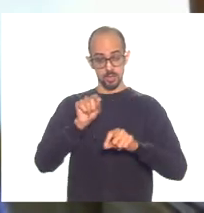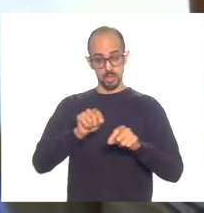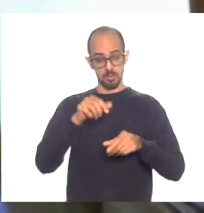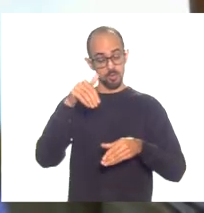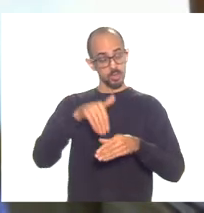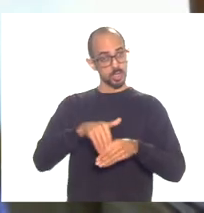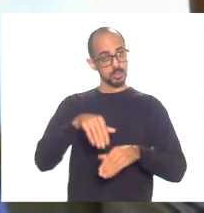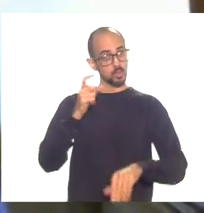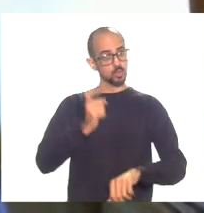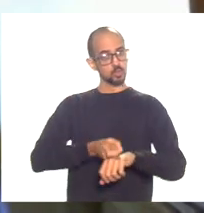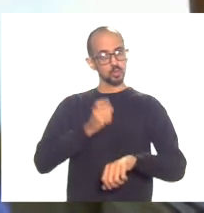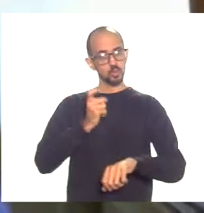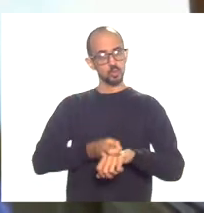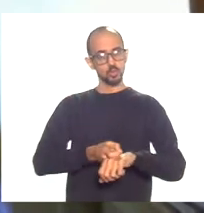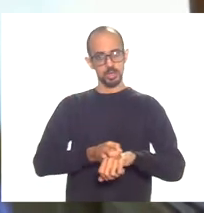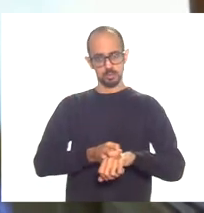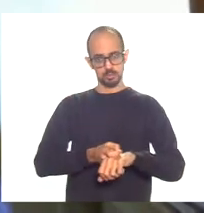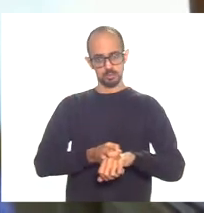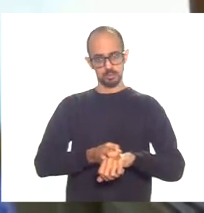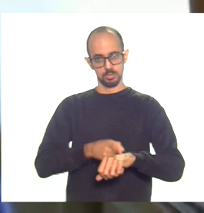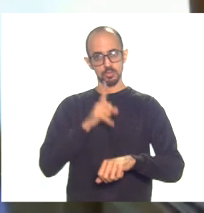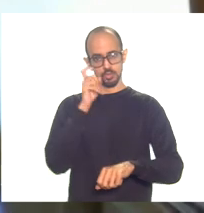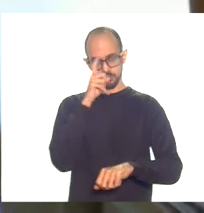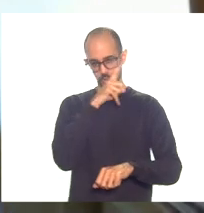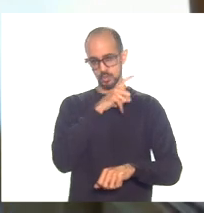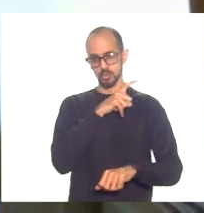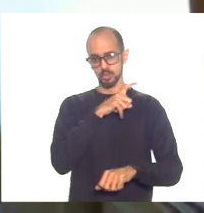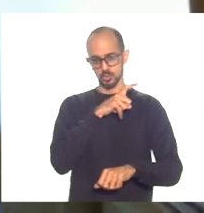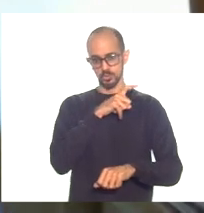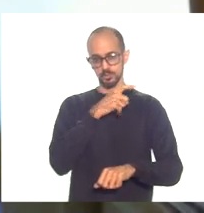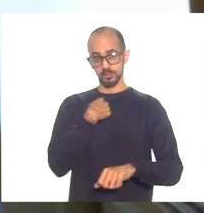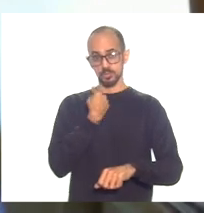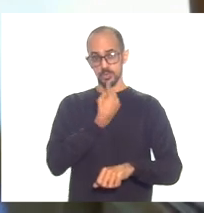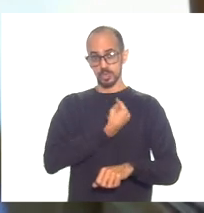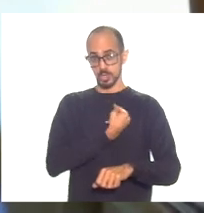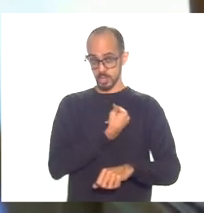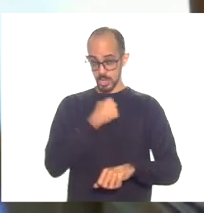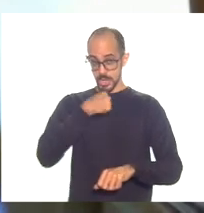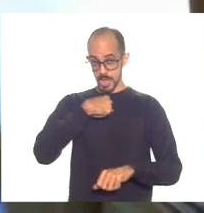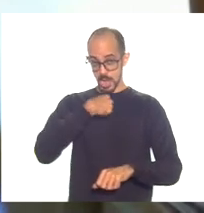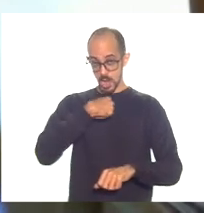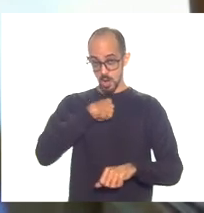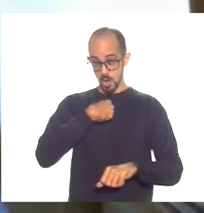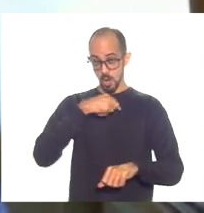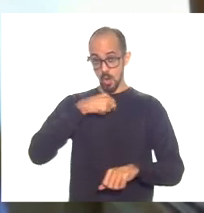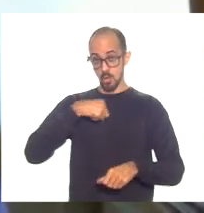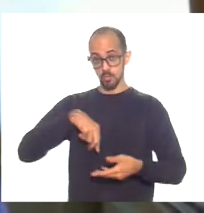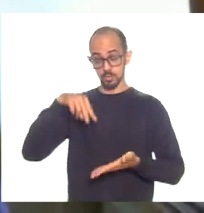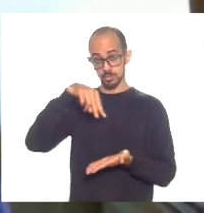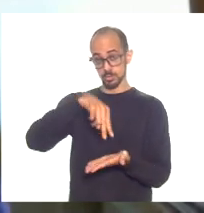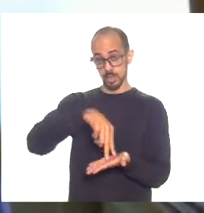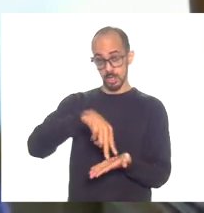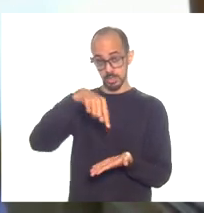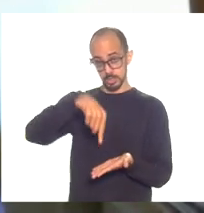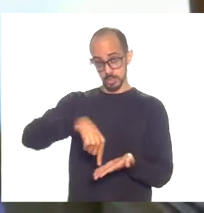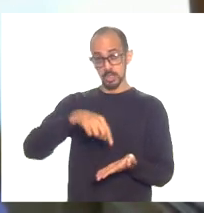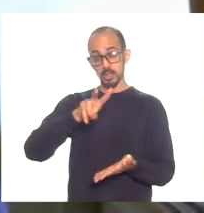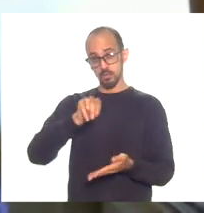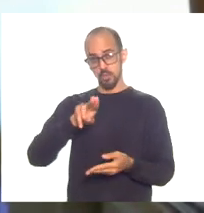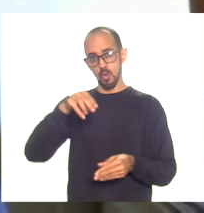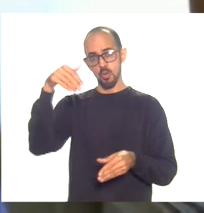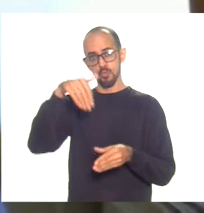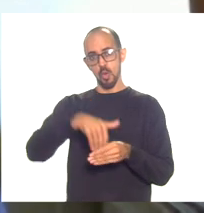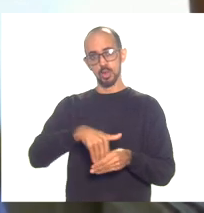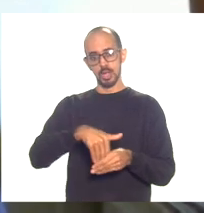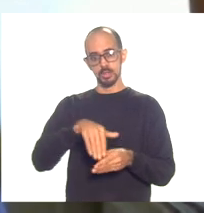dura, muito difícil, e eu estarei entre aqueles estarei votando